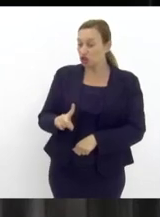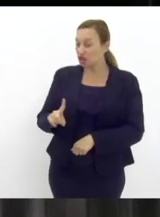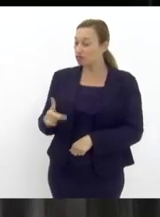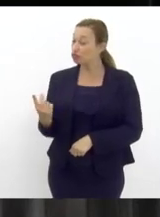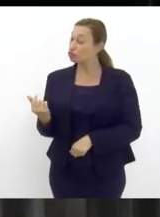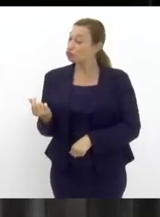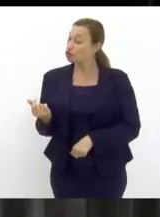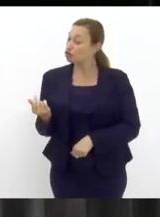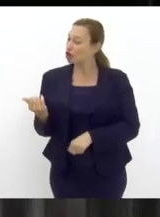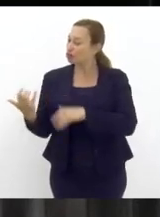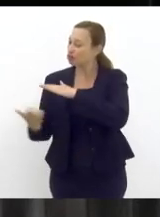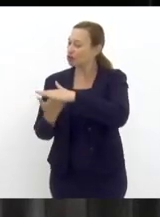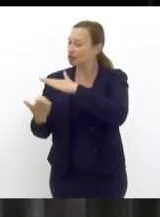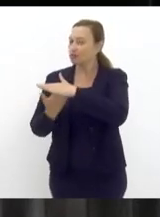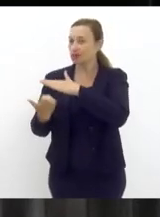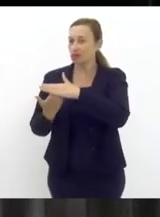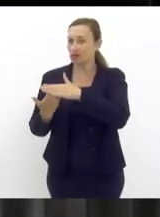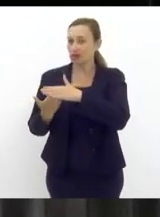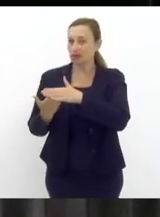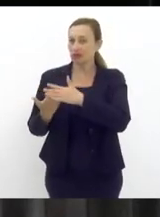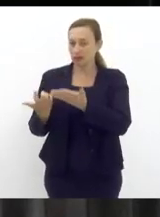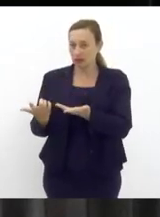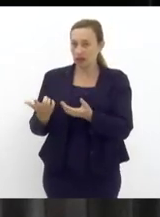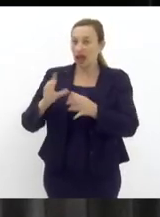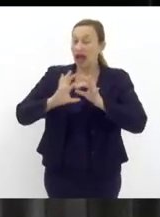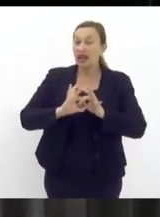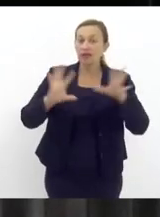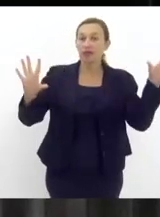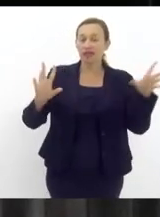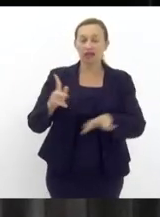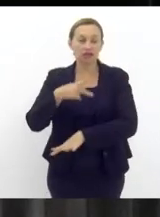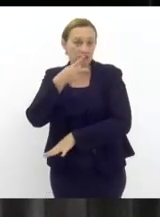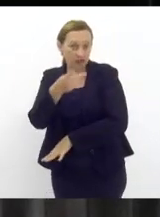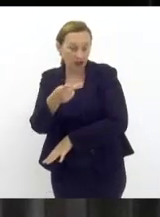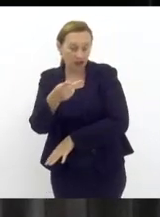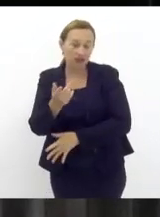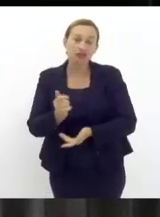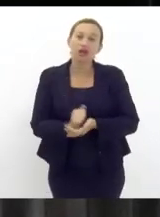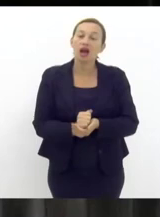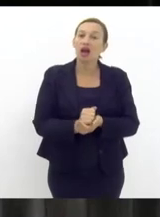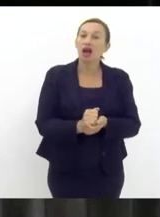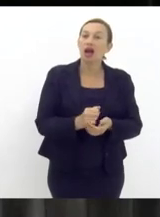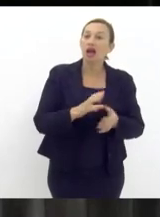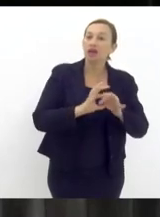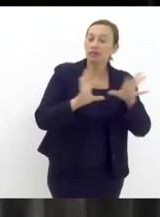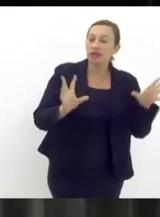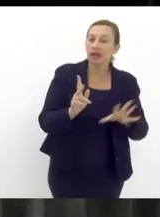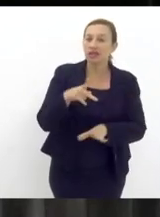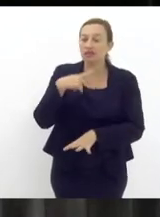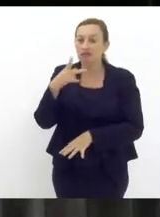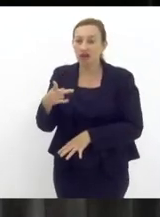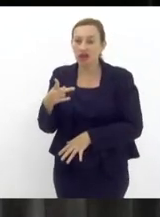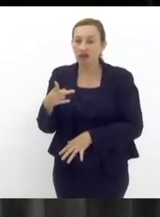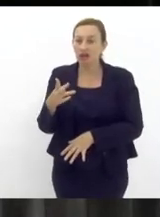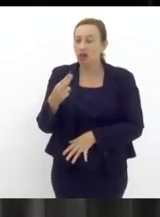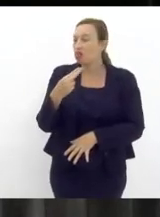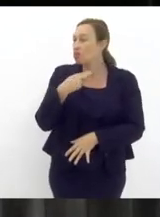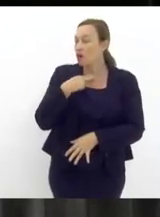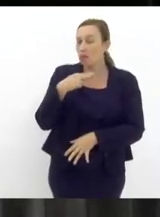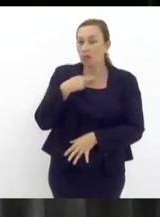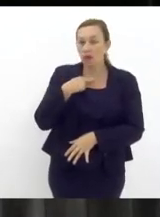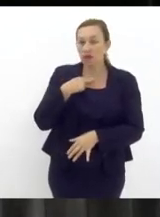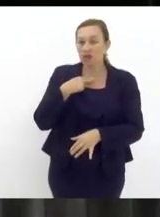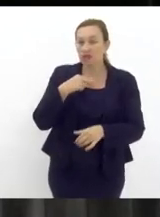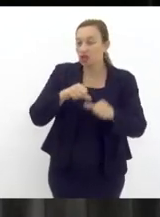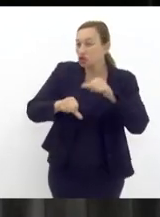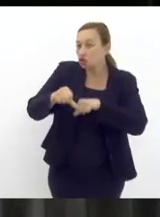iniciativa e dos agressores a liberdade de se expressar a liberdade de expressão não pode ser convertida